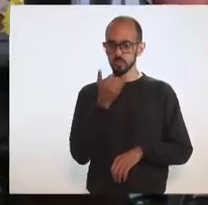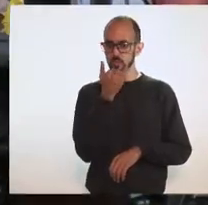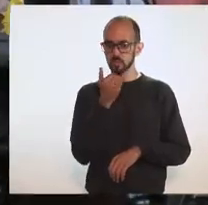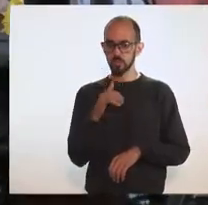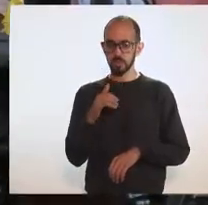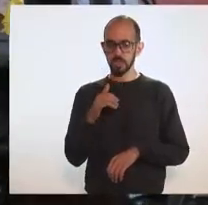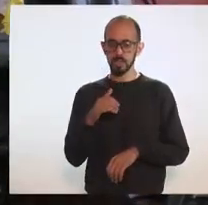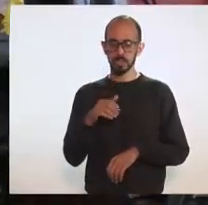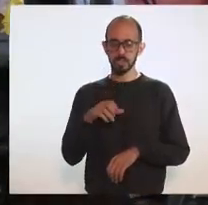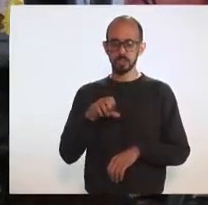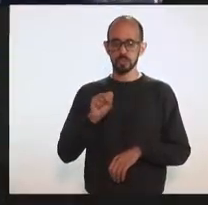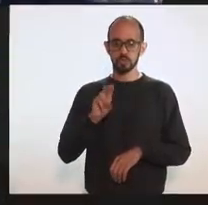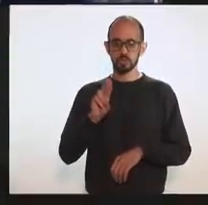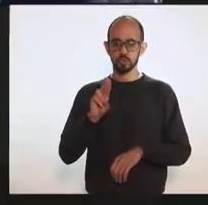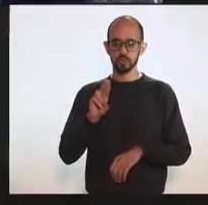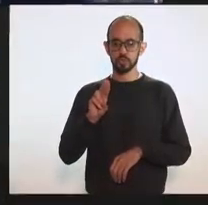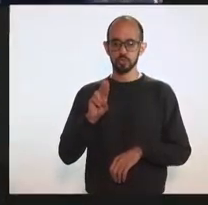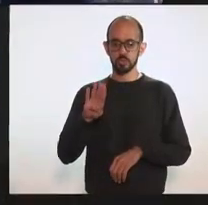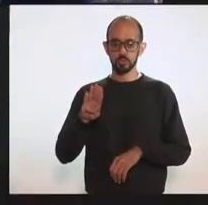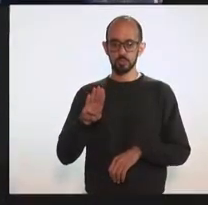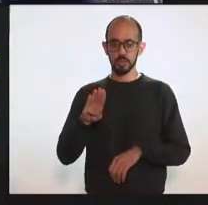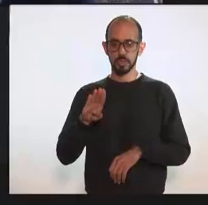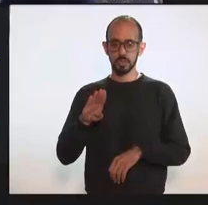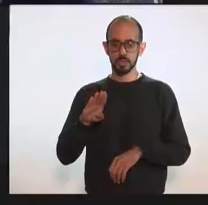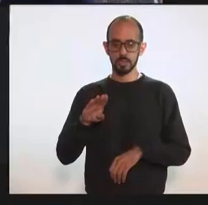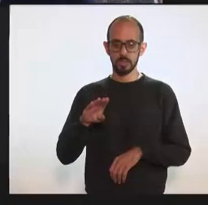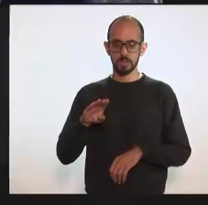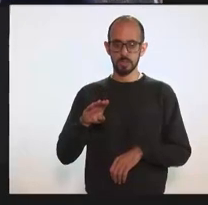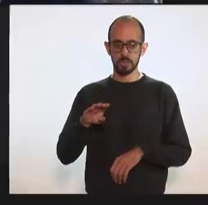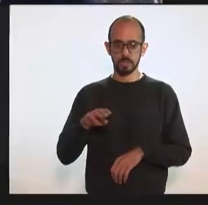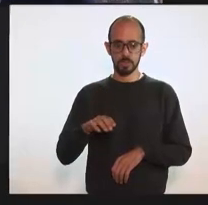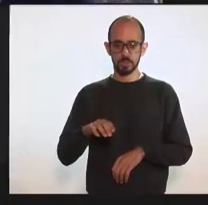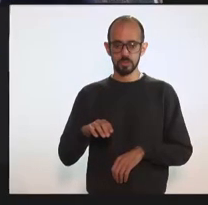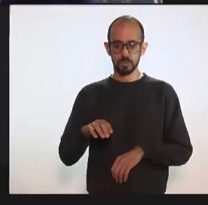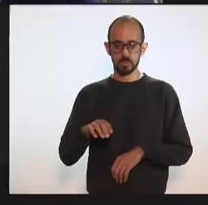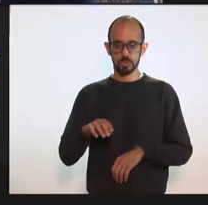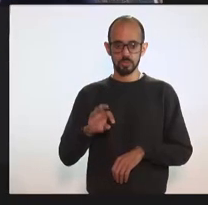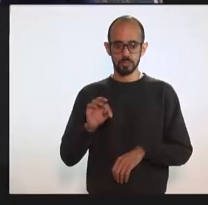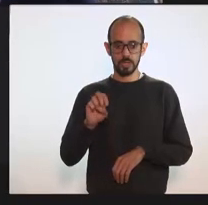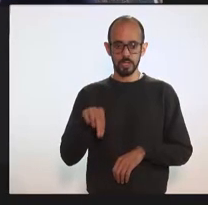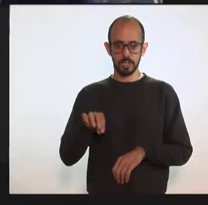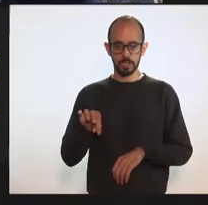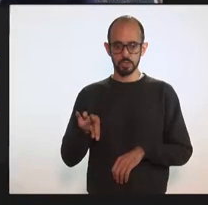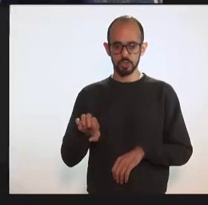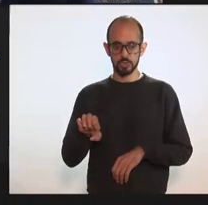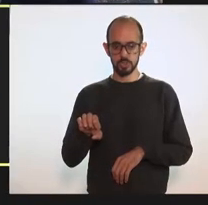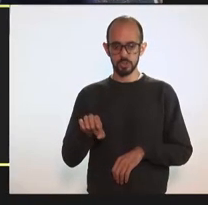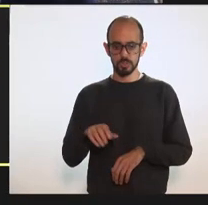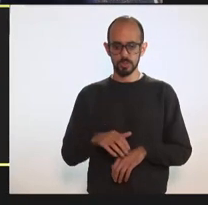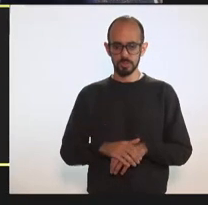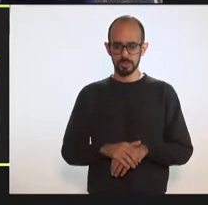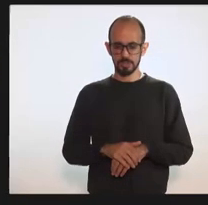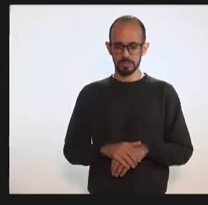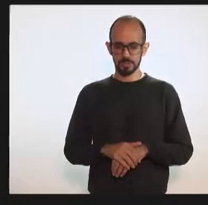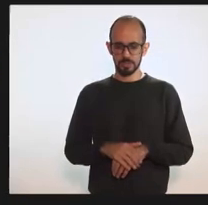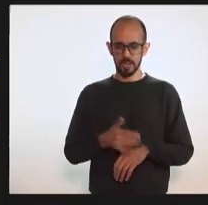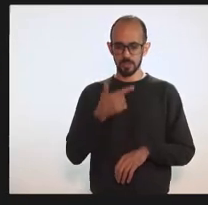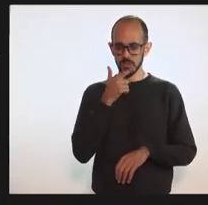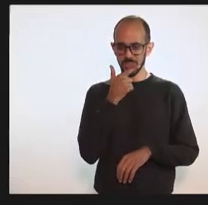Bernardo e olha sorriso ao sorriso abonar